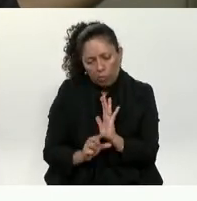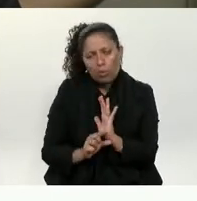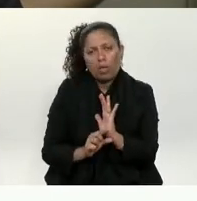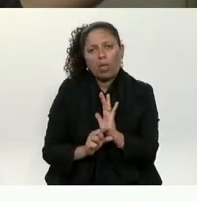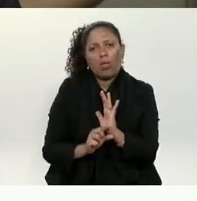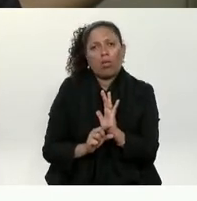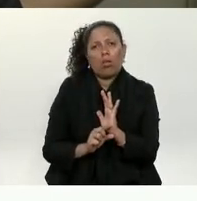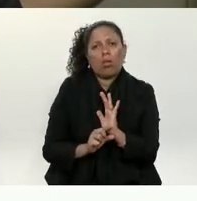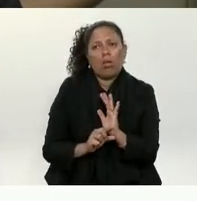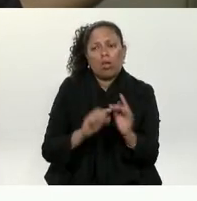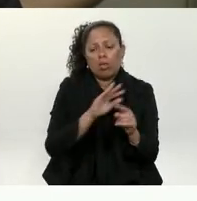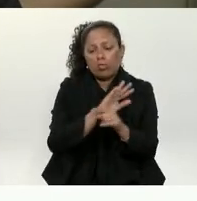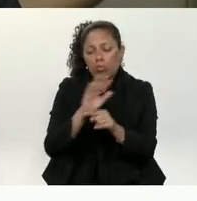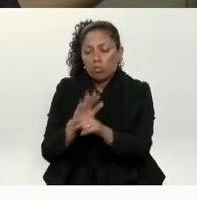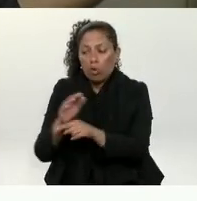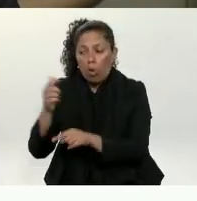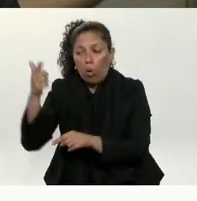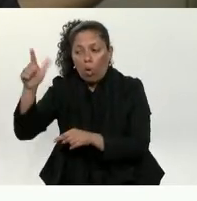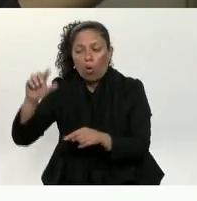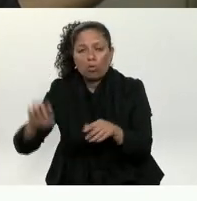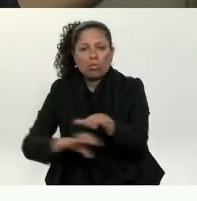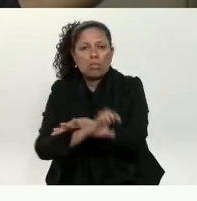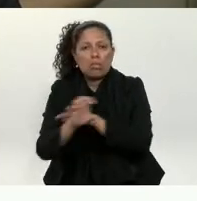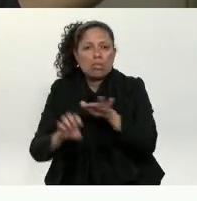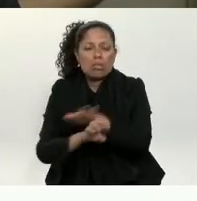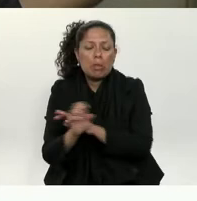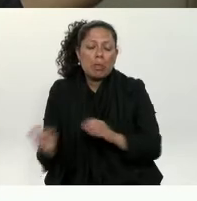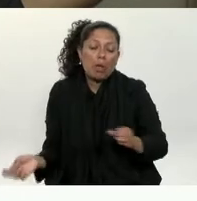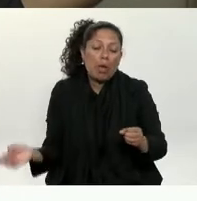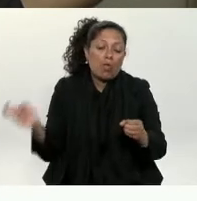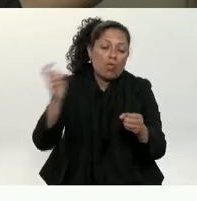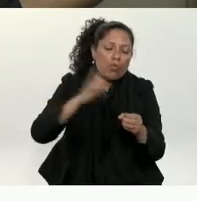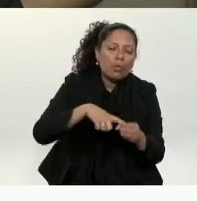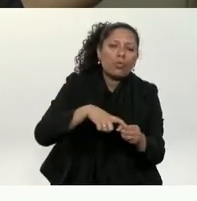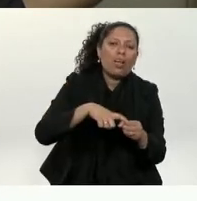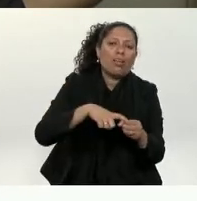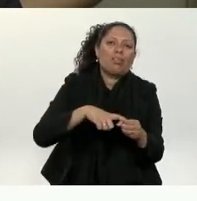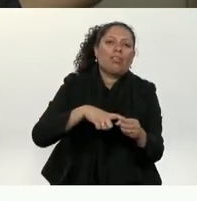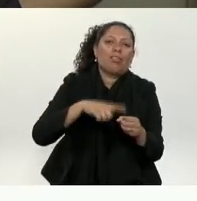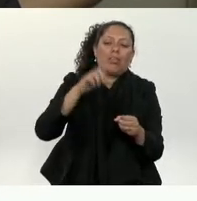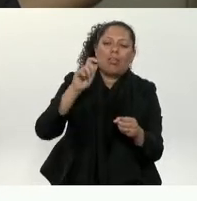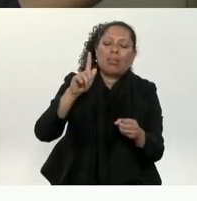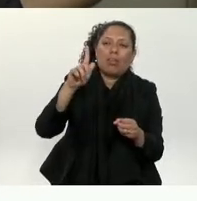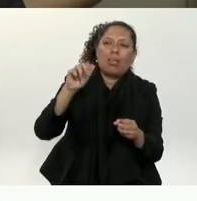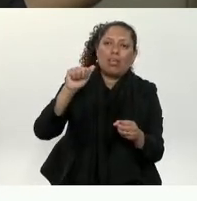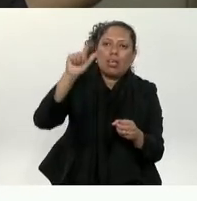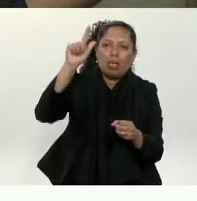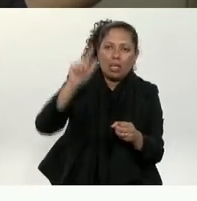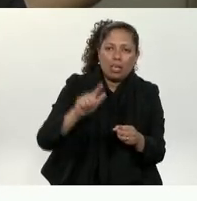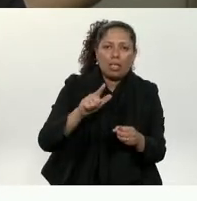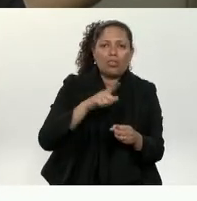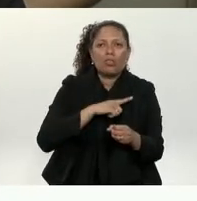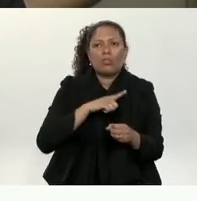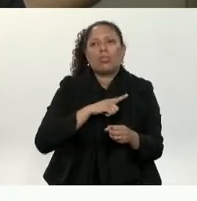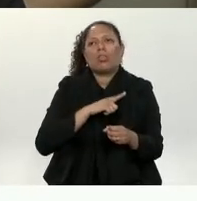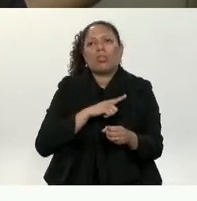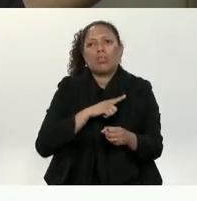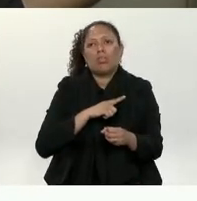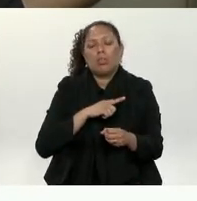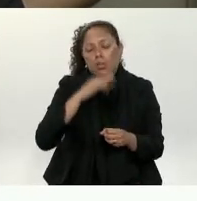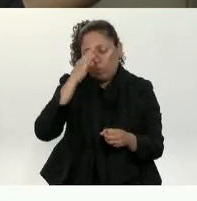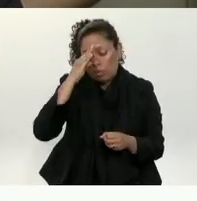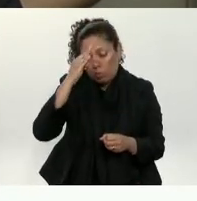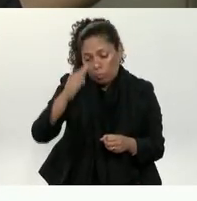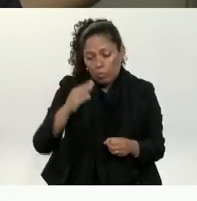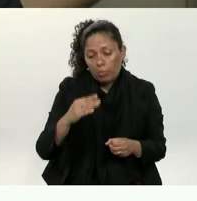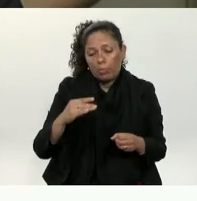terão vontade e o incentivo necessário de se reconectar à rede. Se reconectando à rede, principalmente as indústrias da região